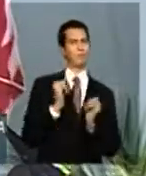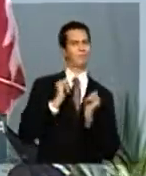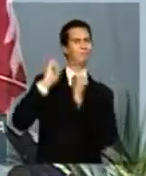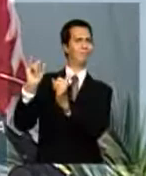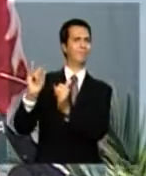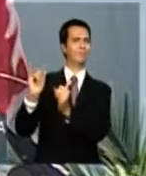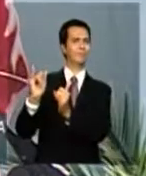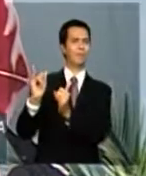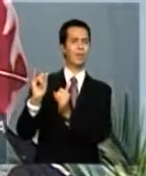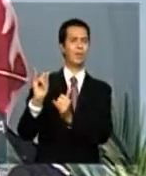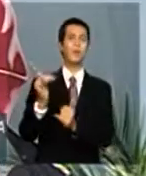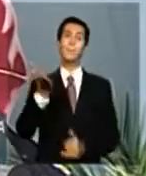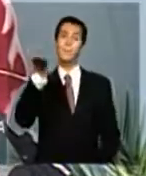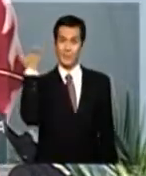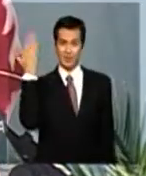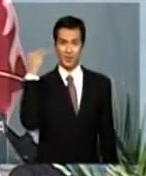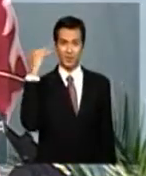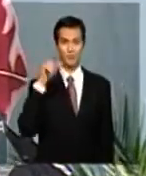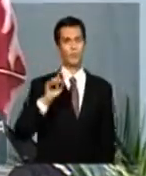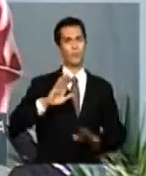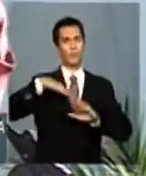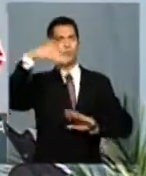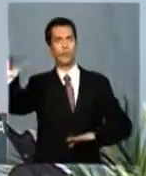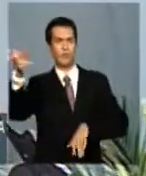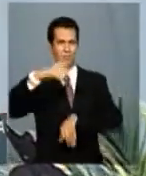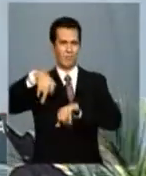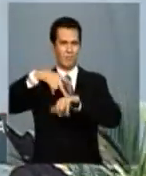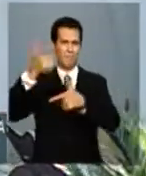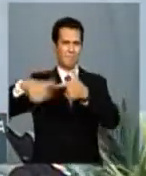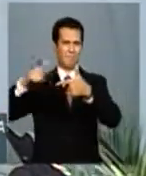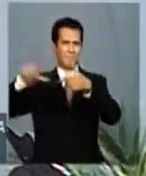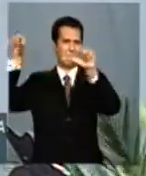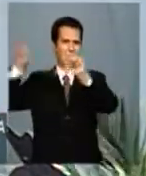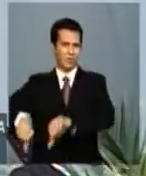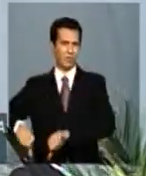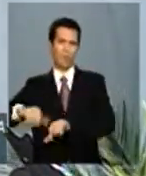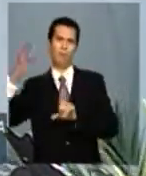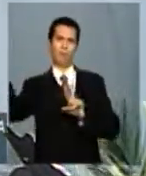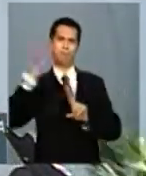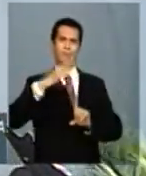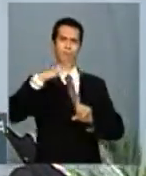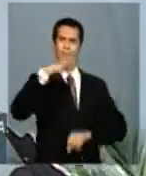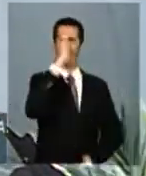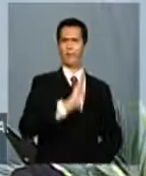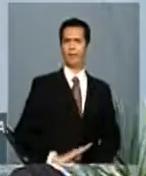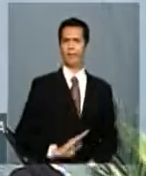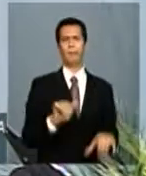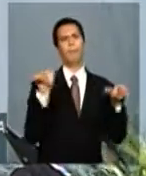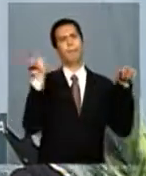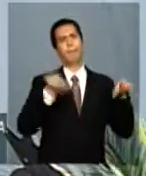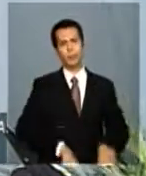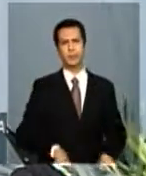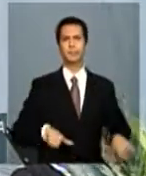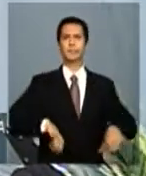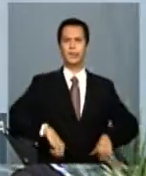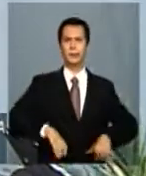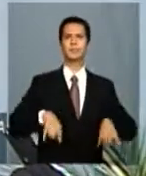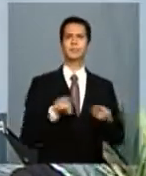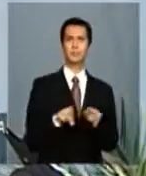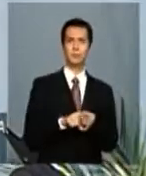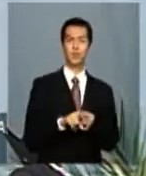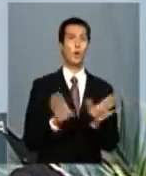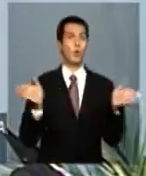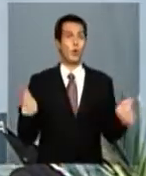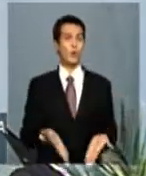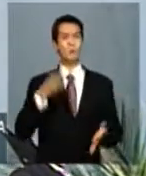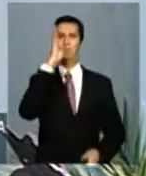espirrava lá fora e nós pegávamos uma pneumonia. Hoje, nós não pegamos pneumonia. Vocês lembram que, na crise